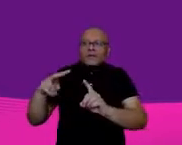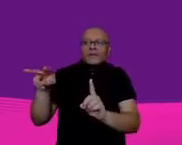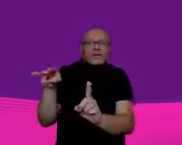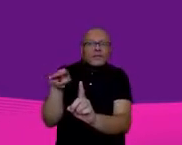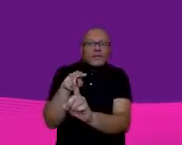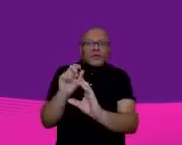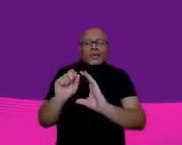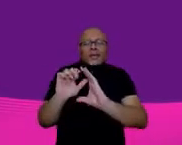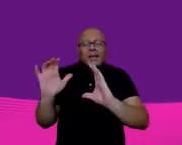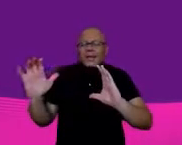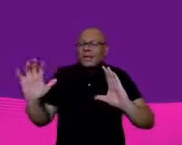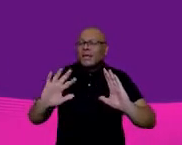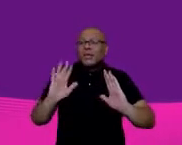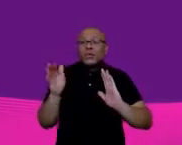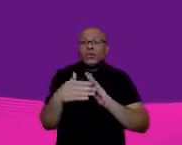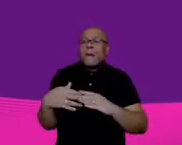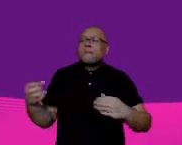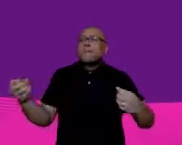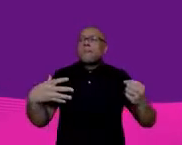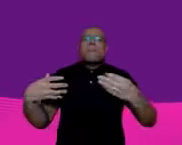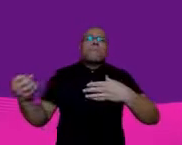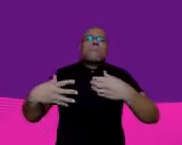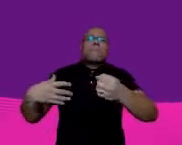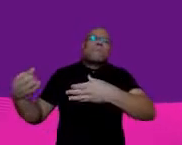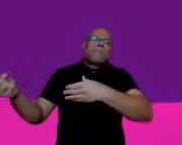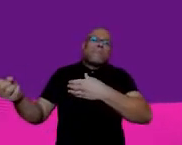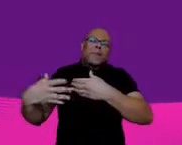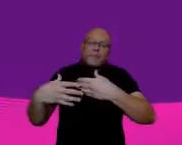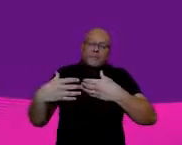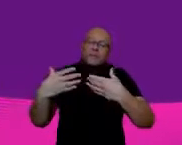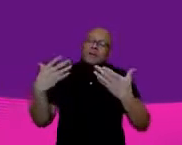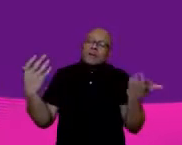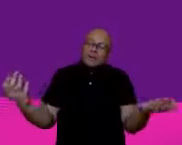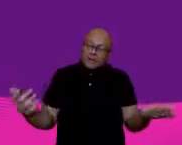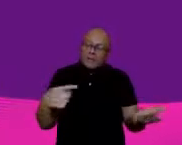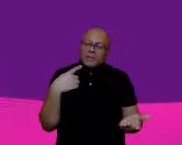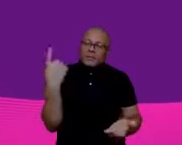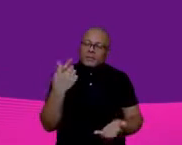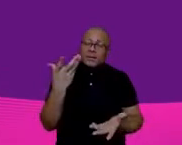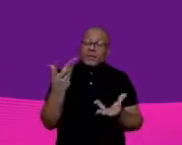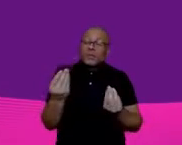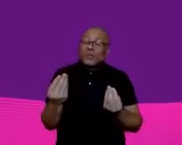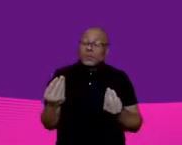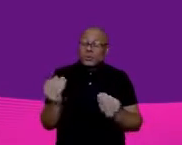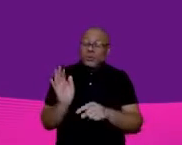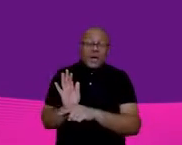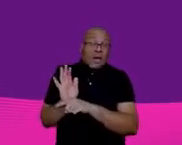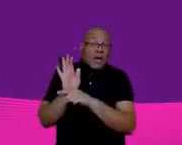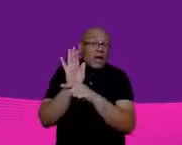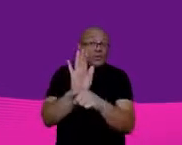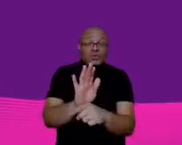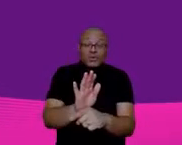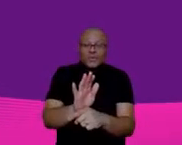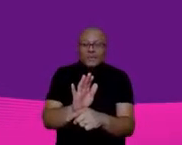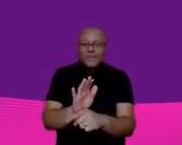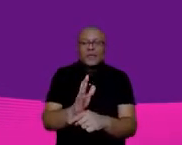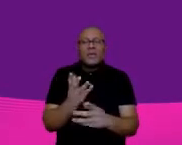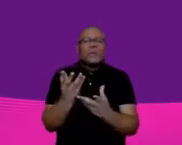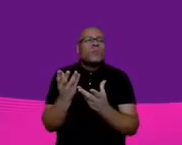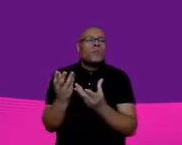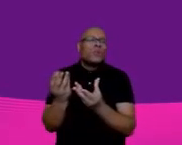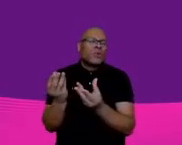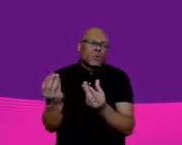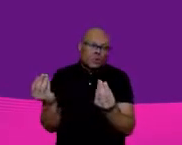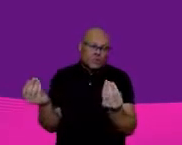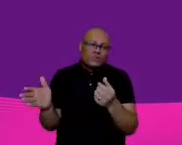está surgindo no mercado e é algo que tem sido muito benéfico. Muitos dos sistemas são fechados,